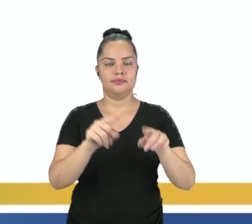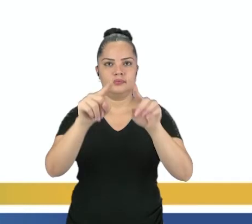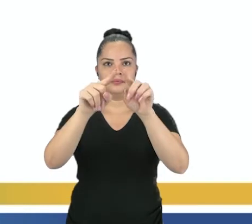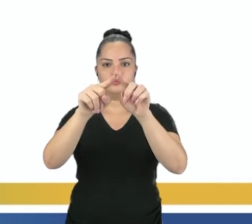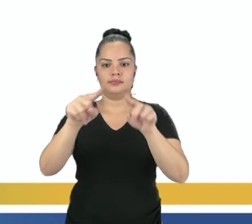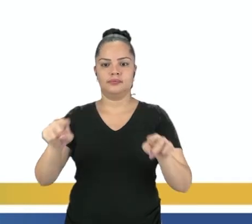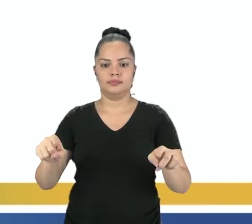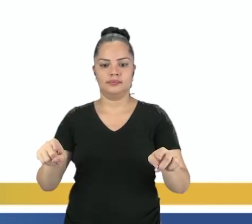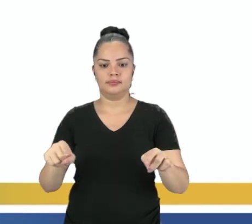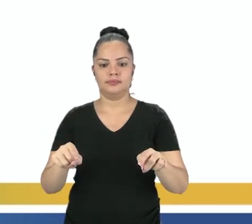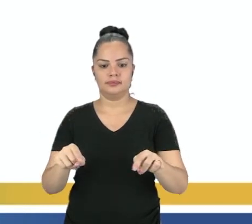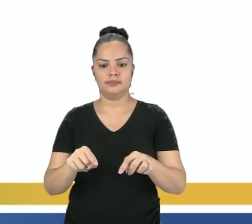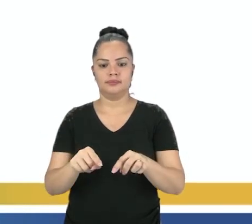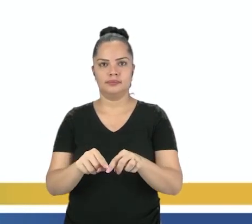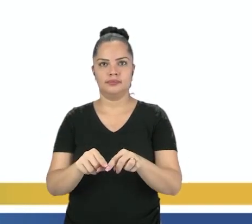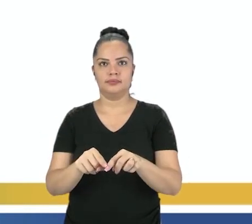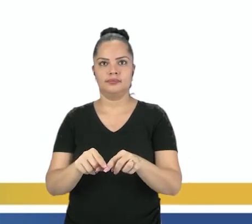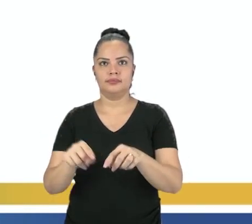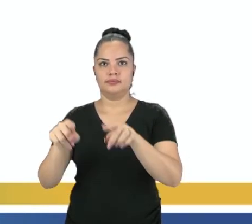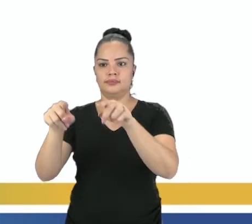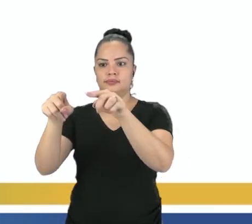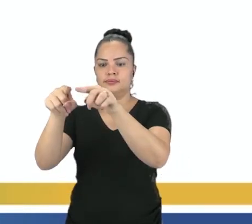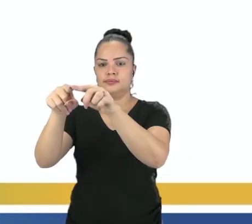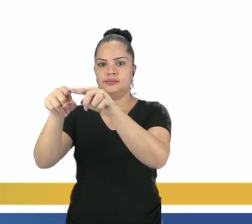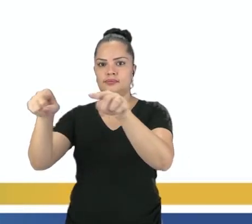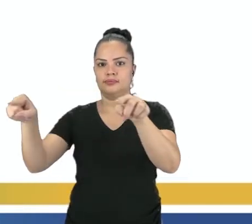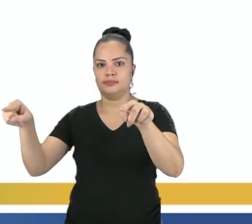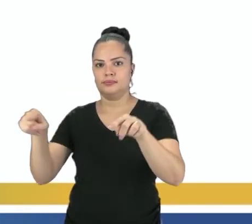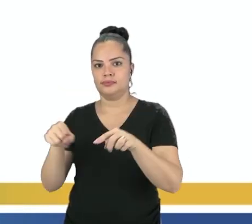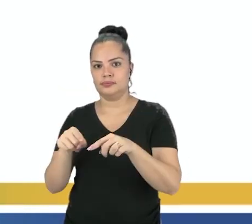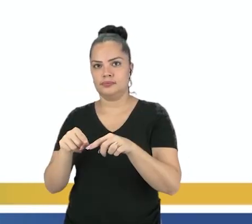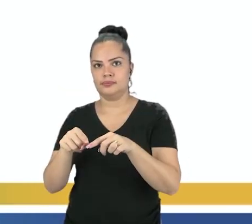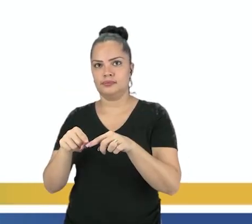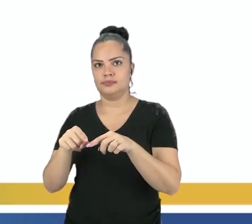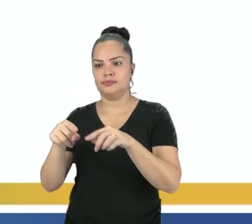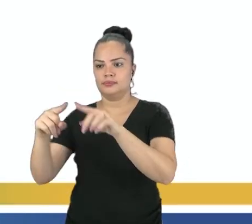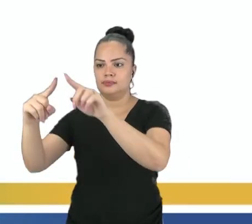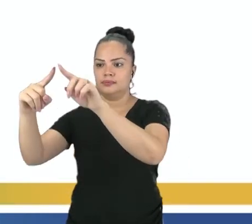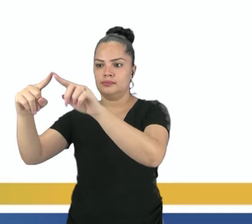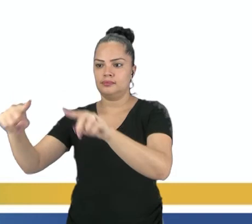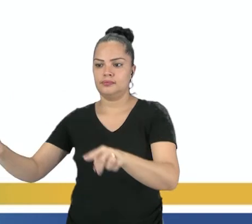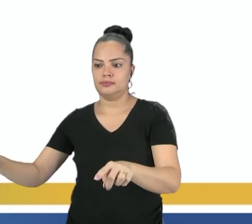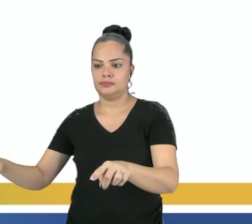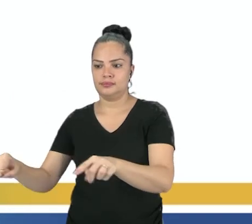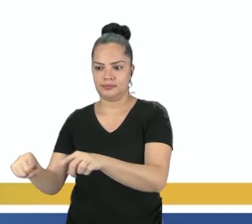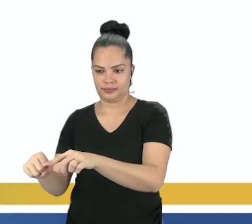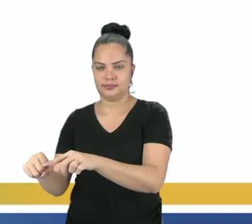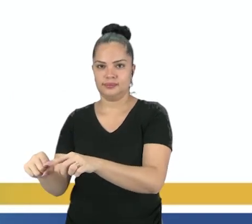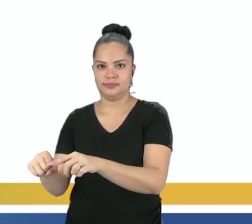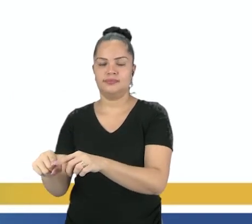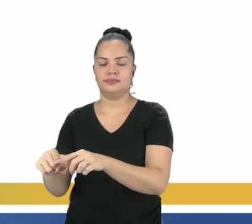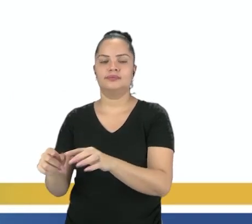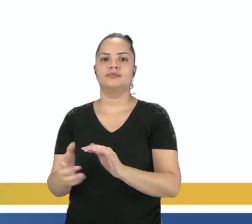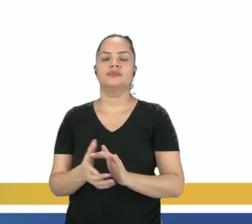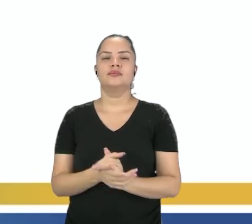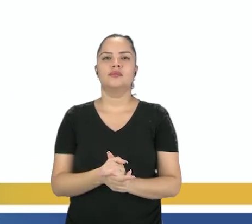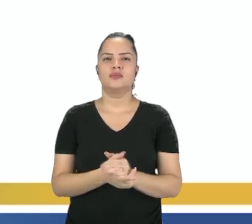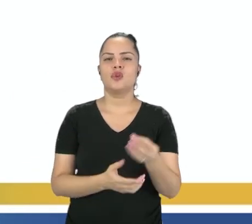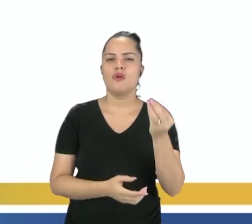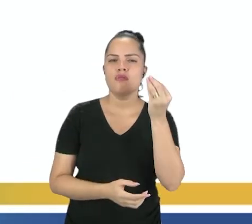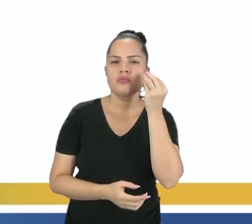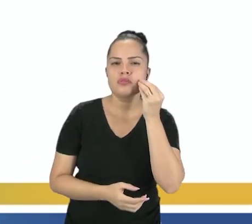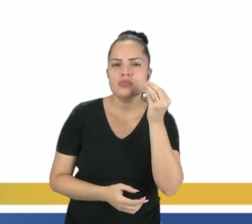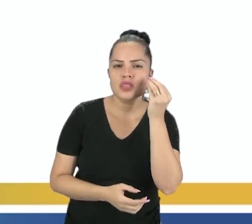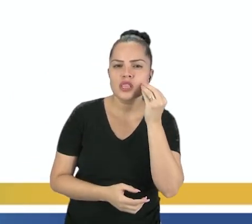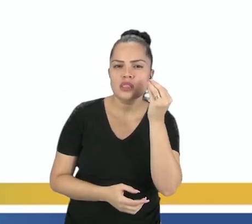de base pentagonal, prisma de base triangular e pirâmide de base triangular. Então, ó, tenta ver aí,